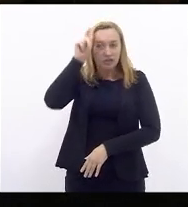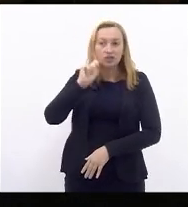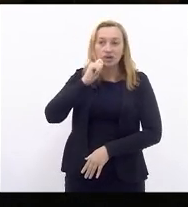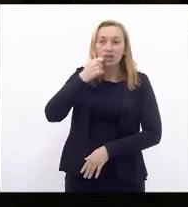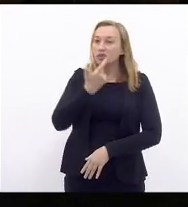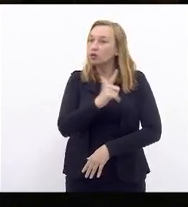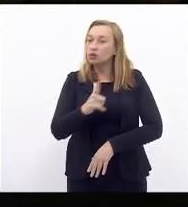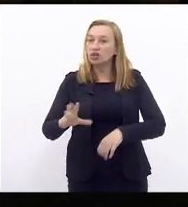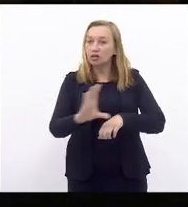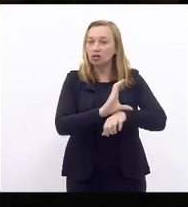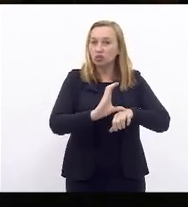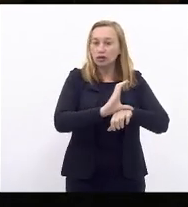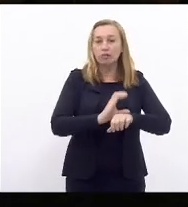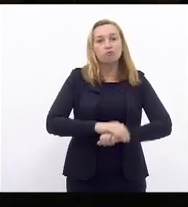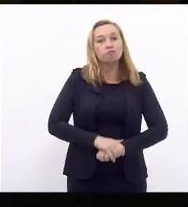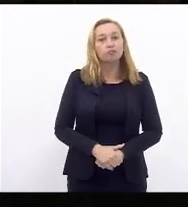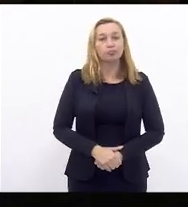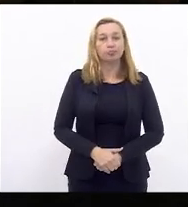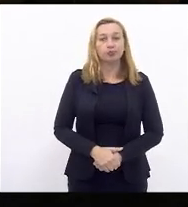inconstitucionais.